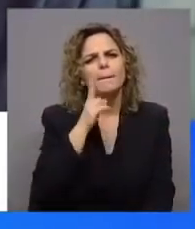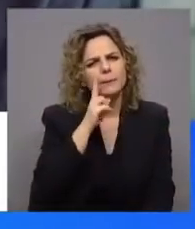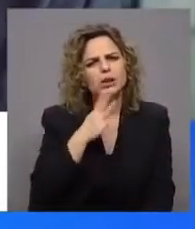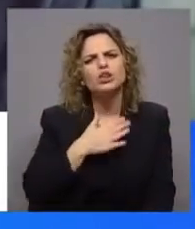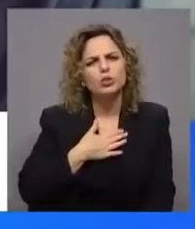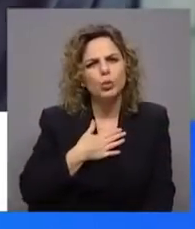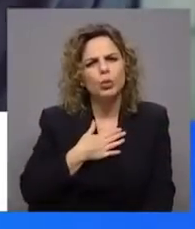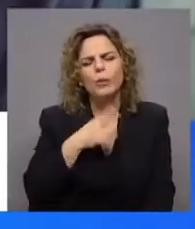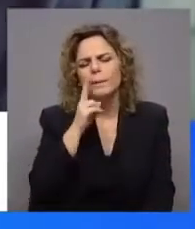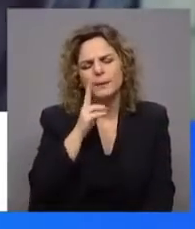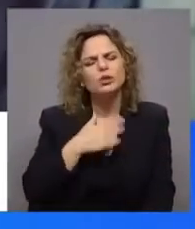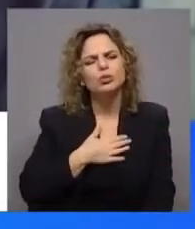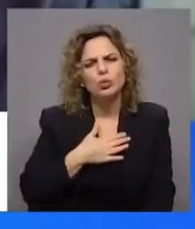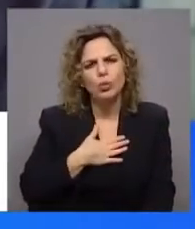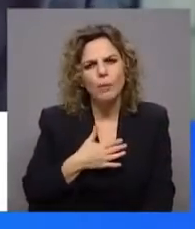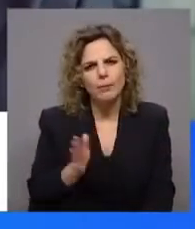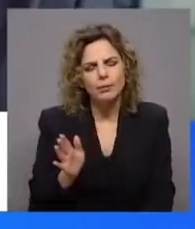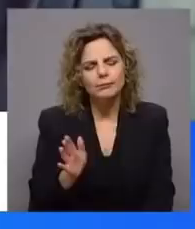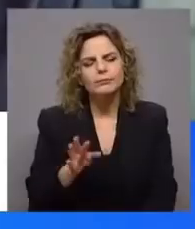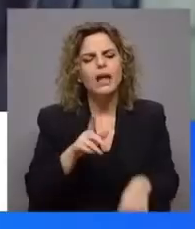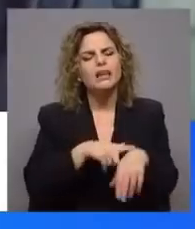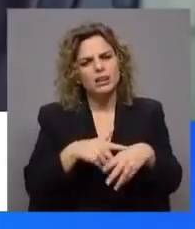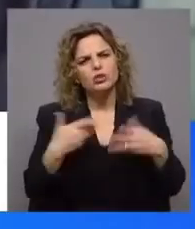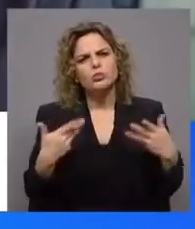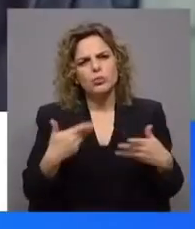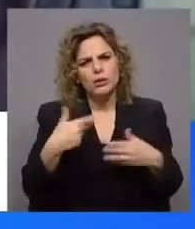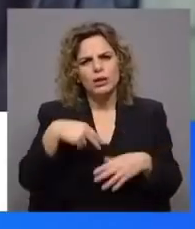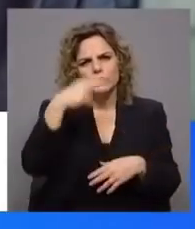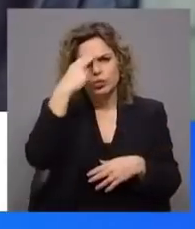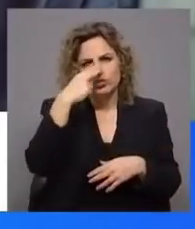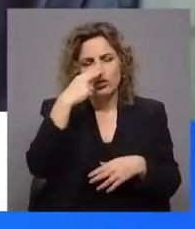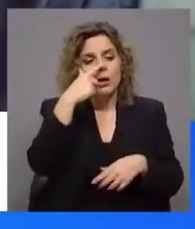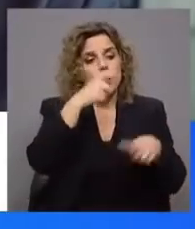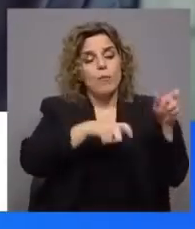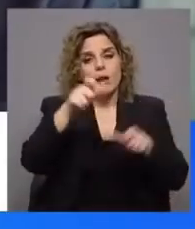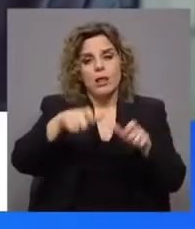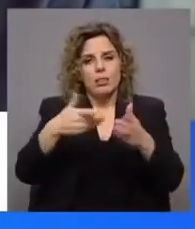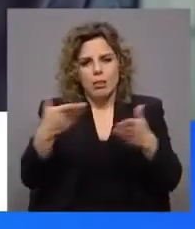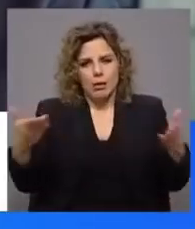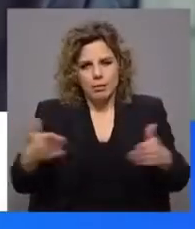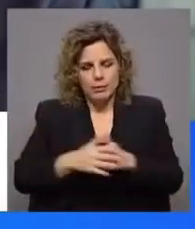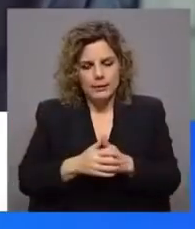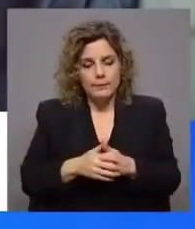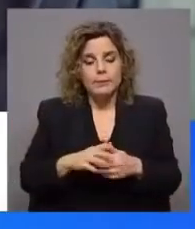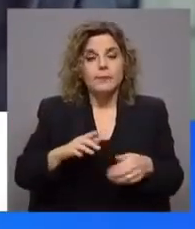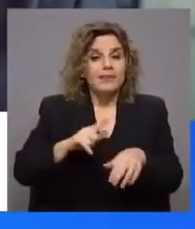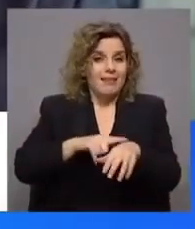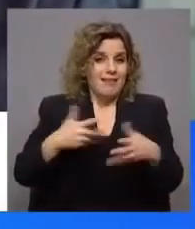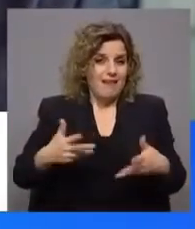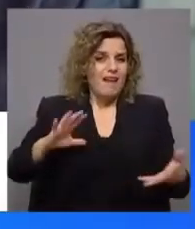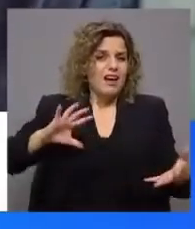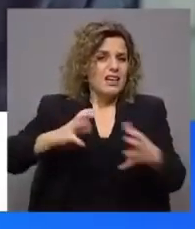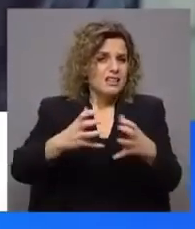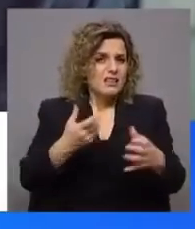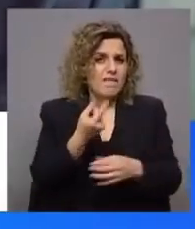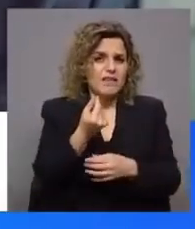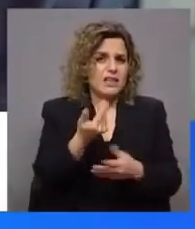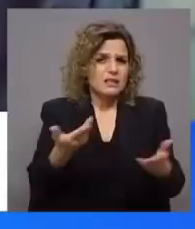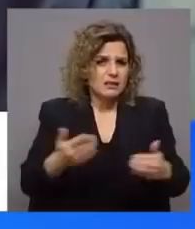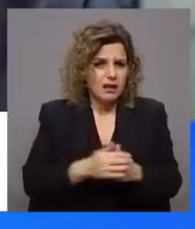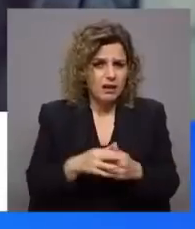Eu acho que nesse momento da história da humanidade, com a crise financeira que estamos vivendo e com